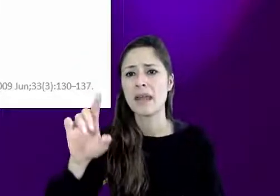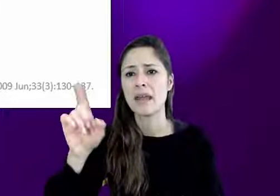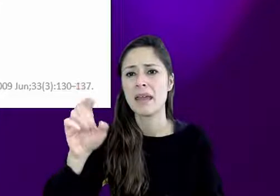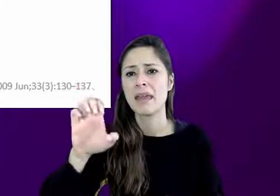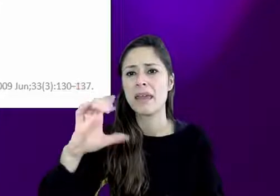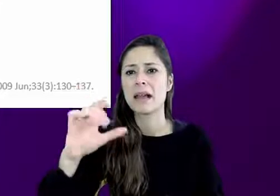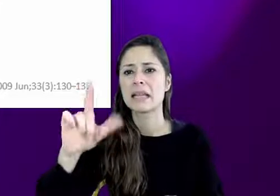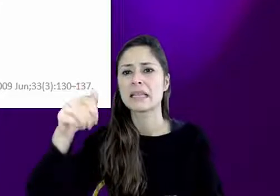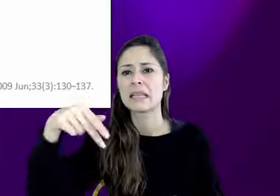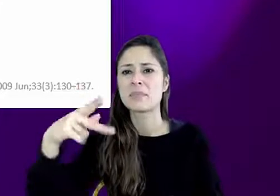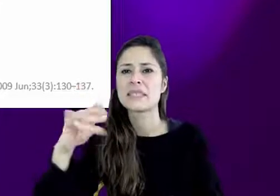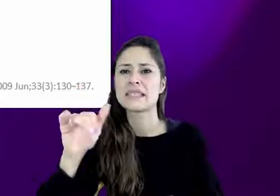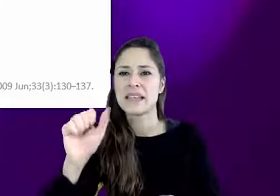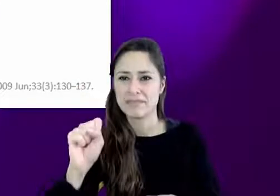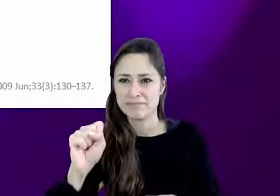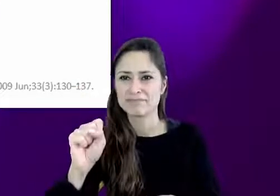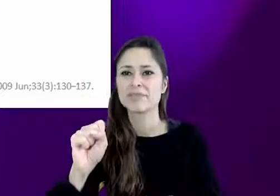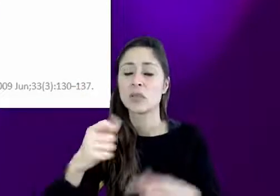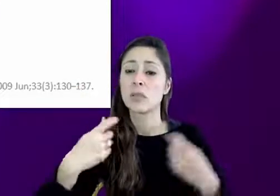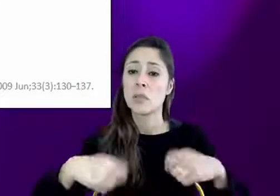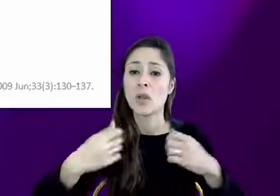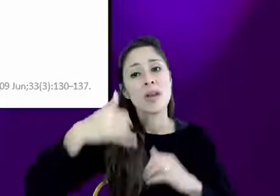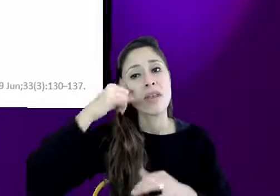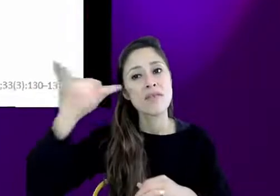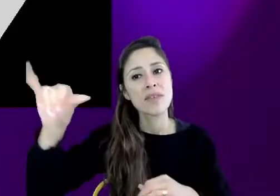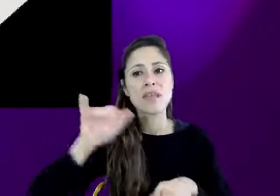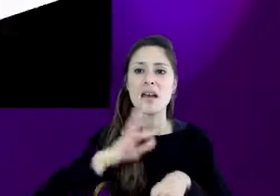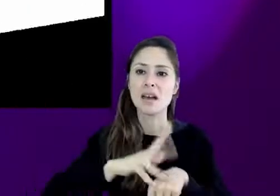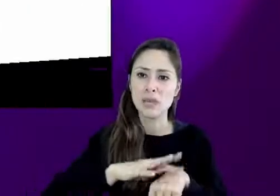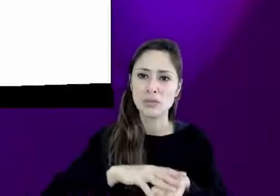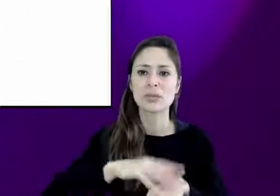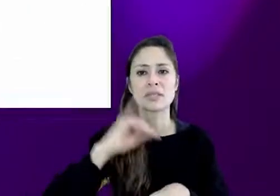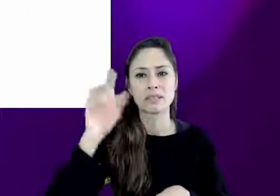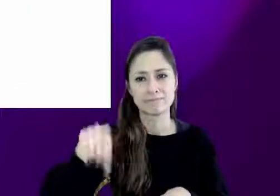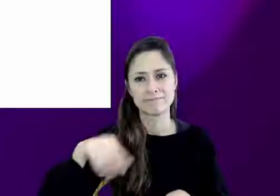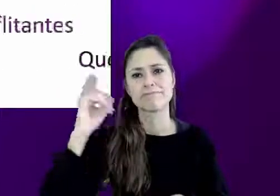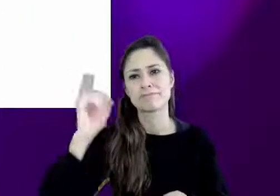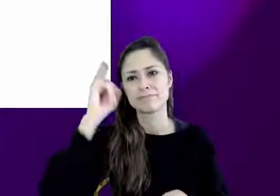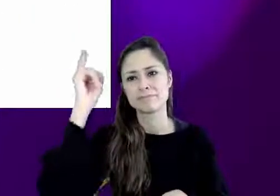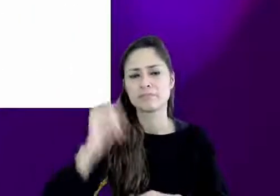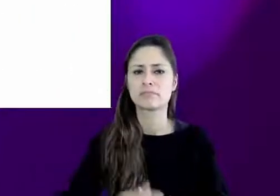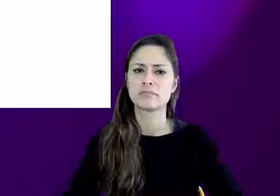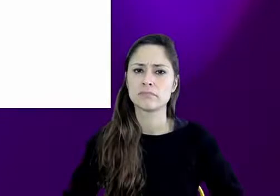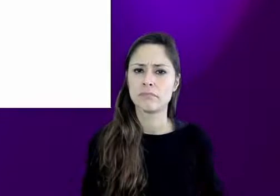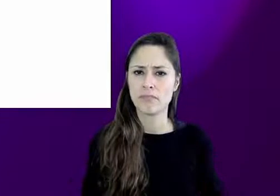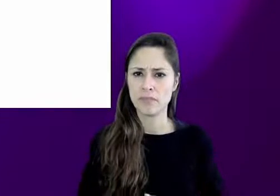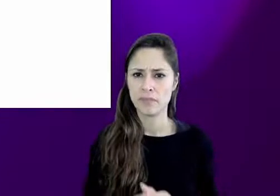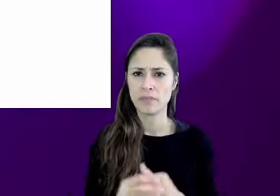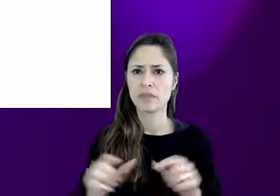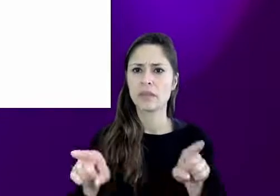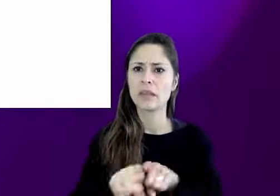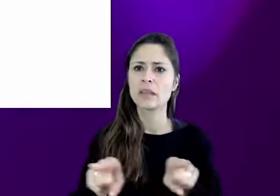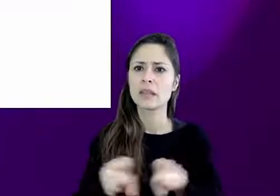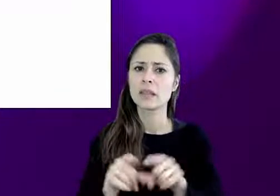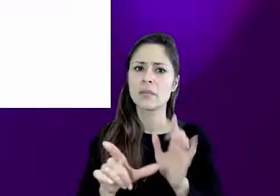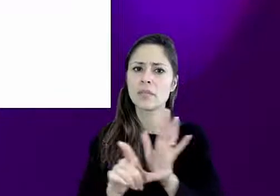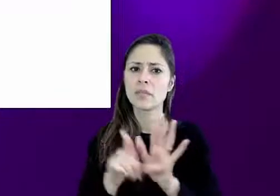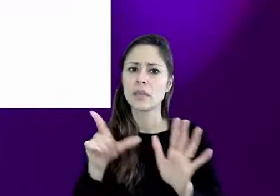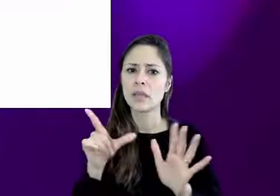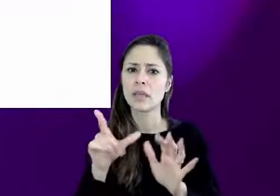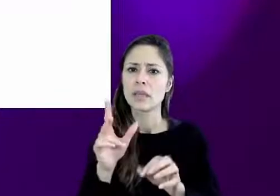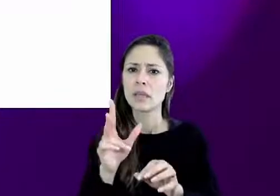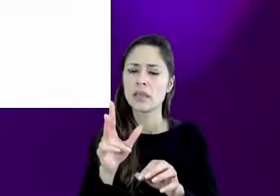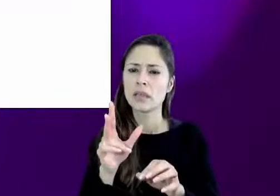eventualmente, preveni-la e tratá-la são bastante oportunas. E quanto à prevenção, os desafios não são pequenos, né? porque nós